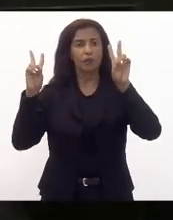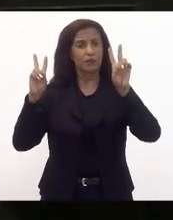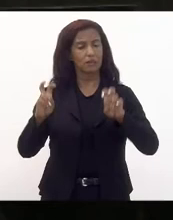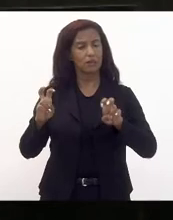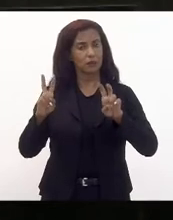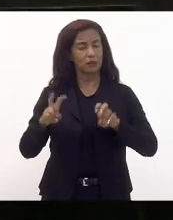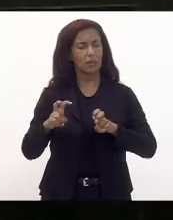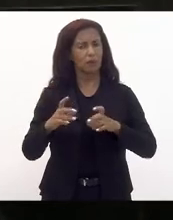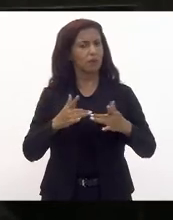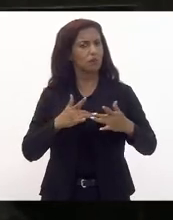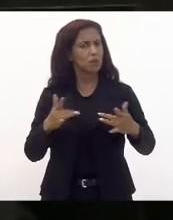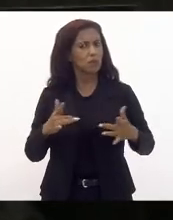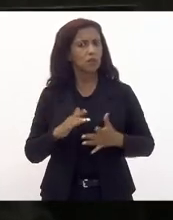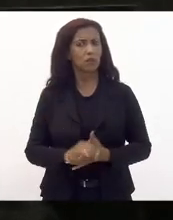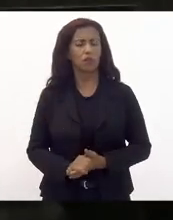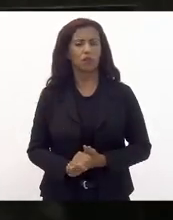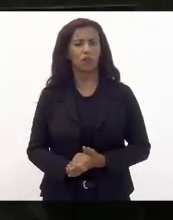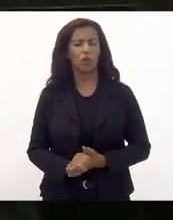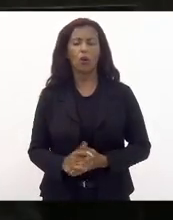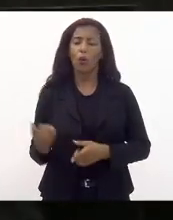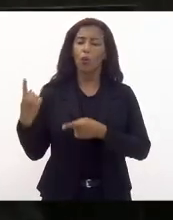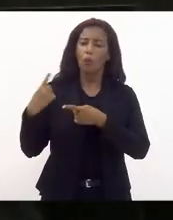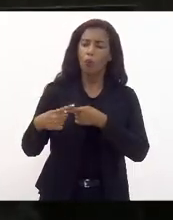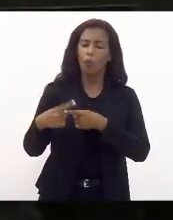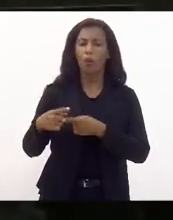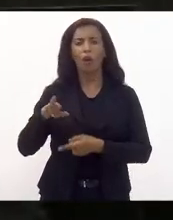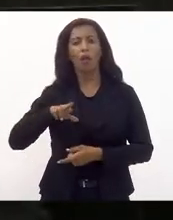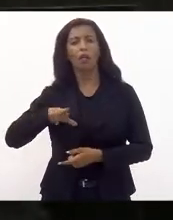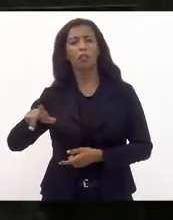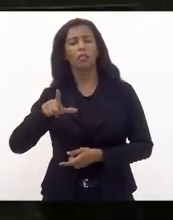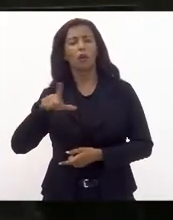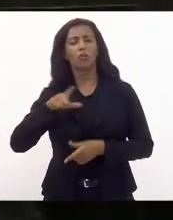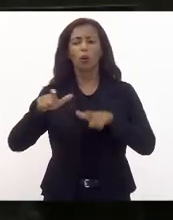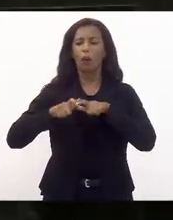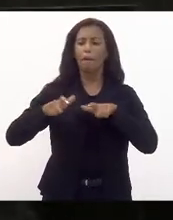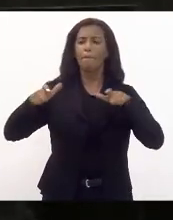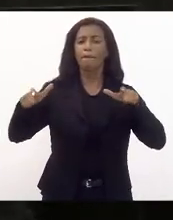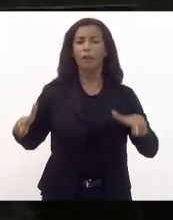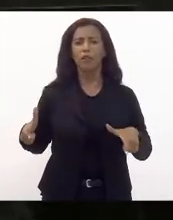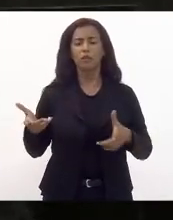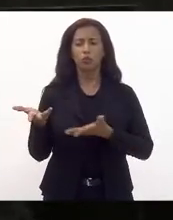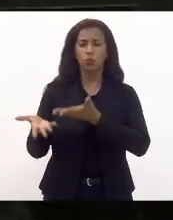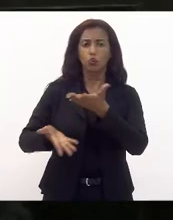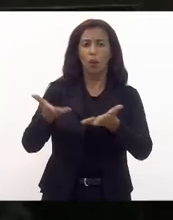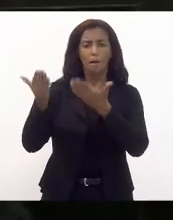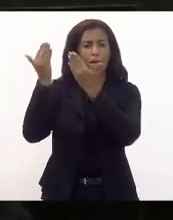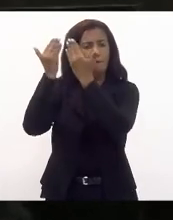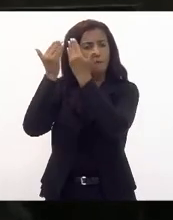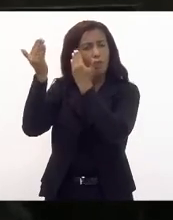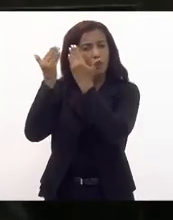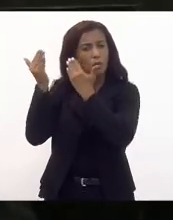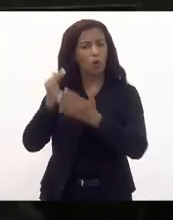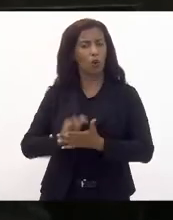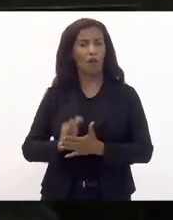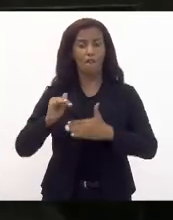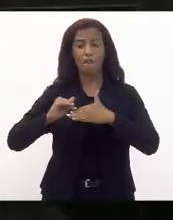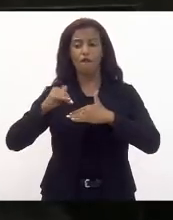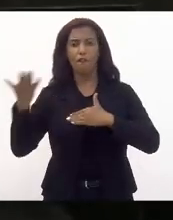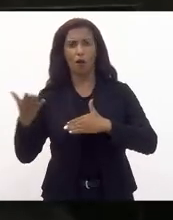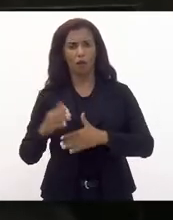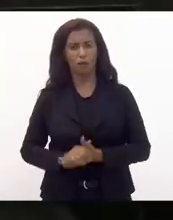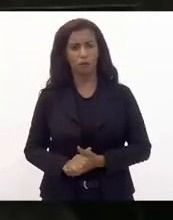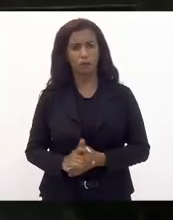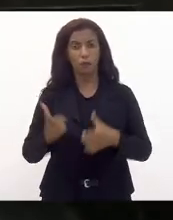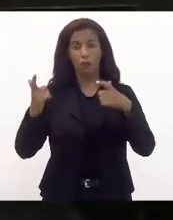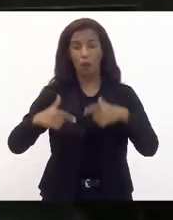assunto e com esse tema tão sensível o porquê de não haver uma ampliação de atendimento psicológico fora